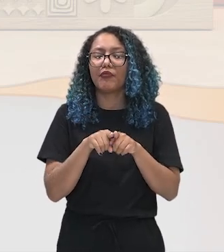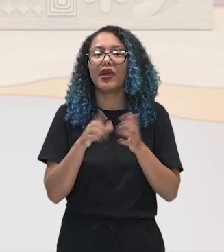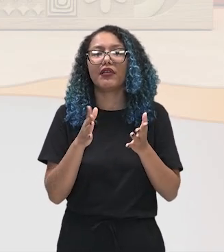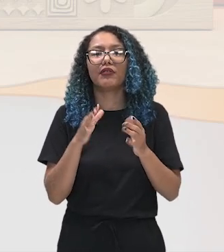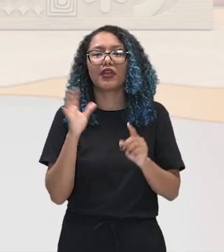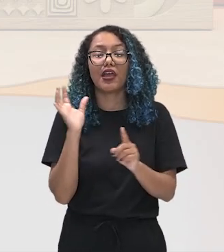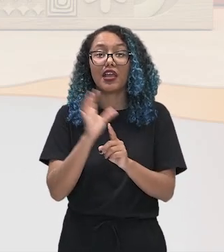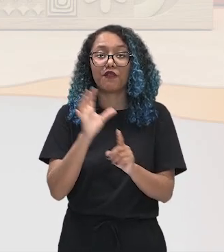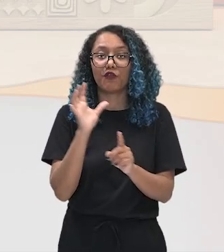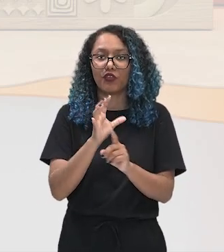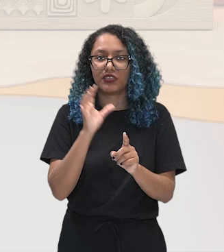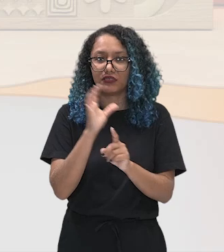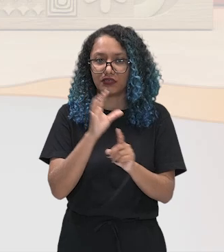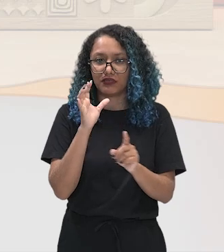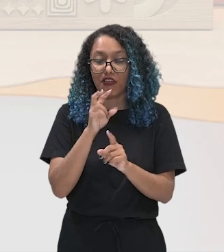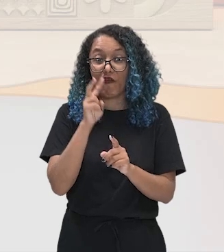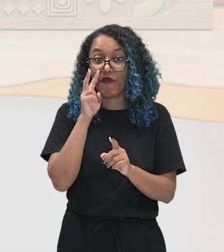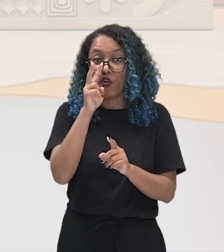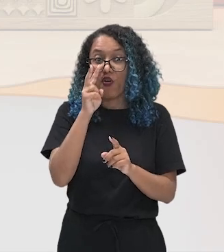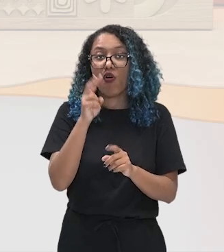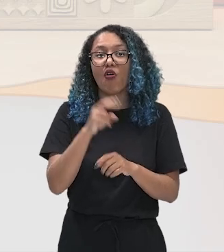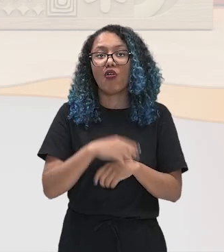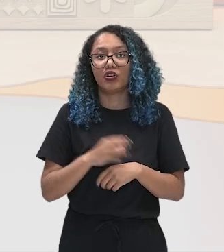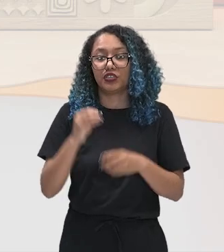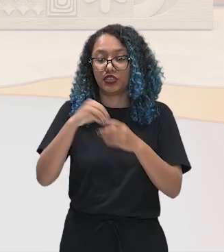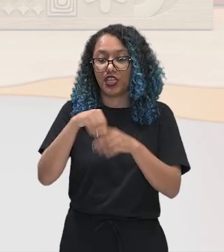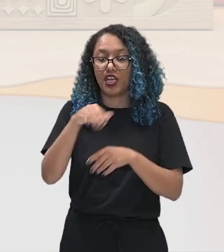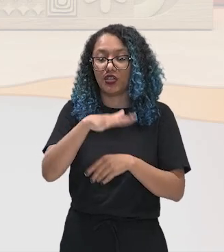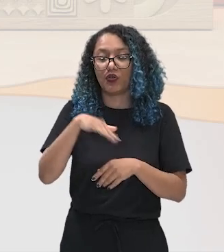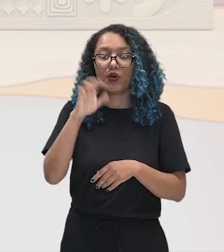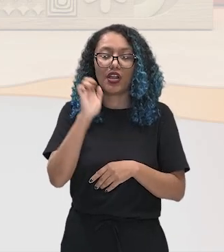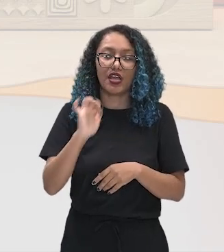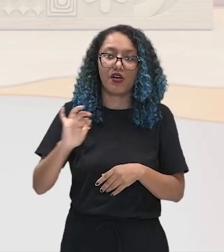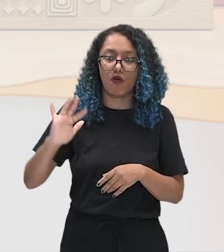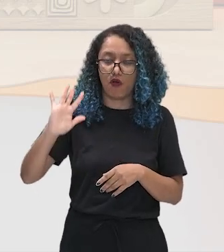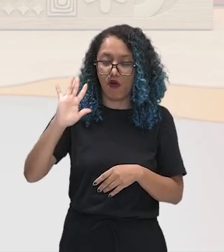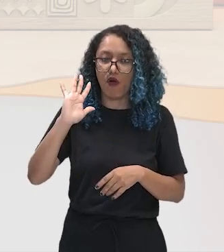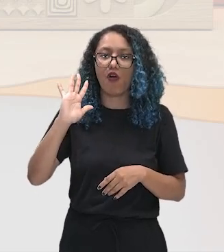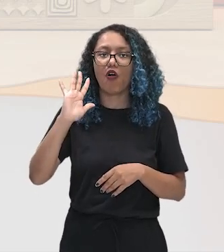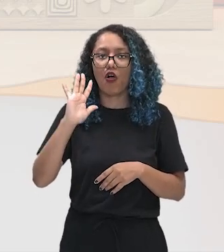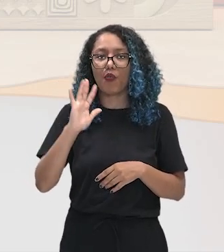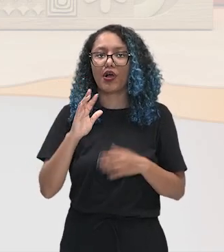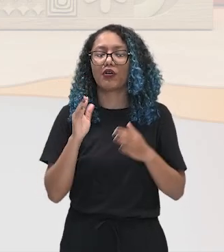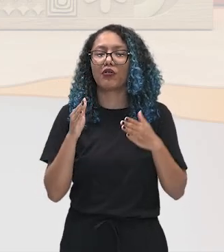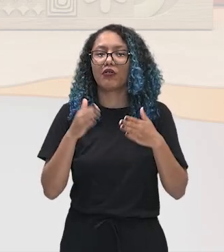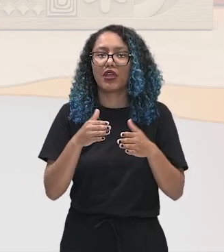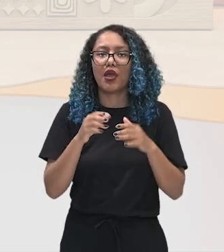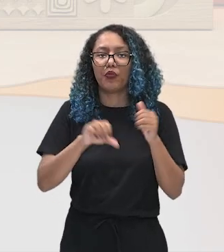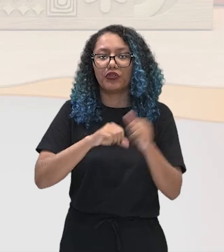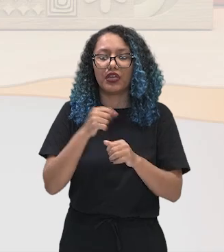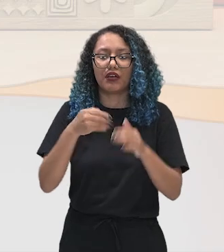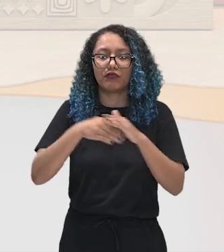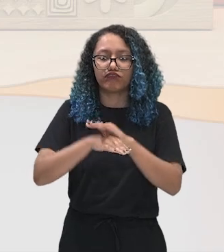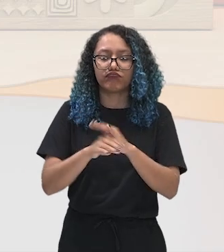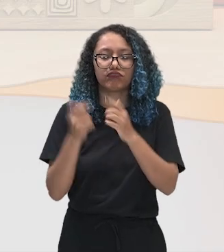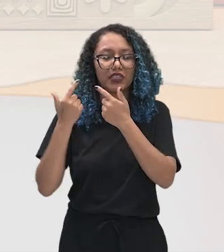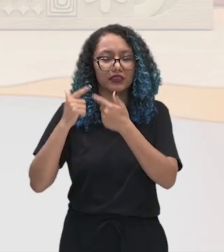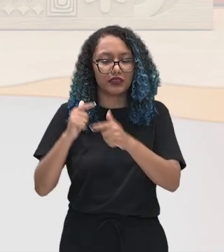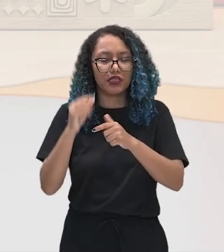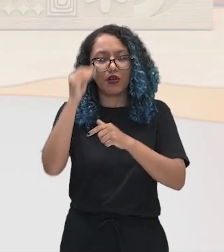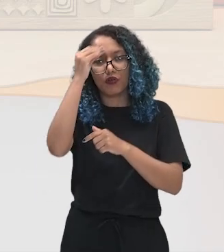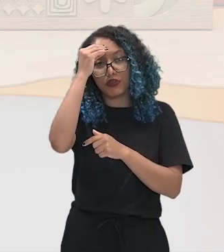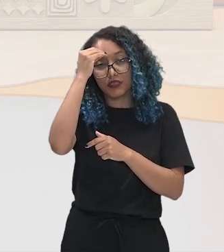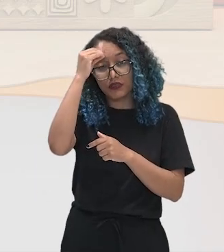impacto, essa mudança para dentro da Europa, mexendo ali com os costumes, com as tradições, com o conhecimento, com